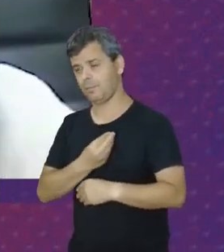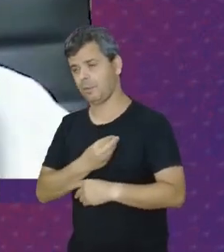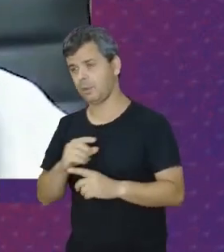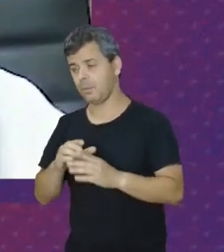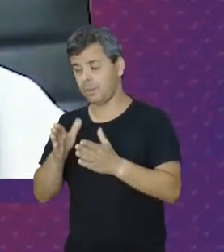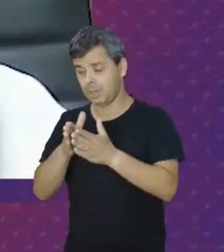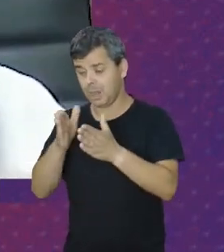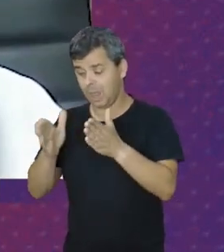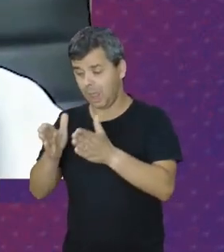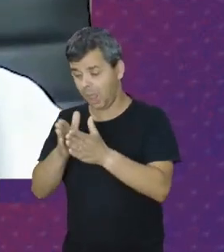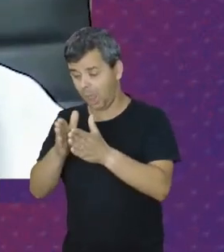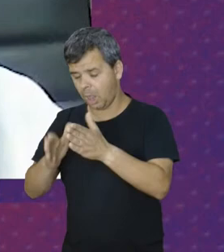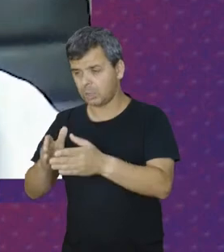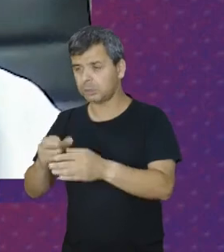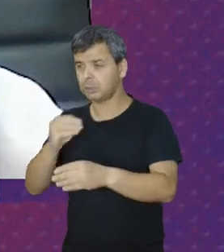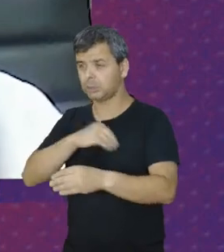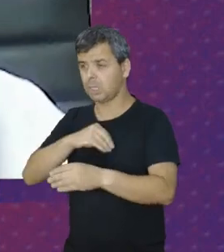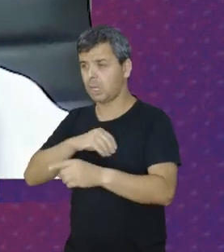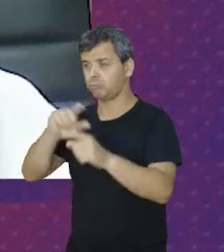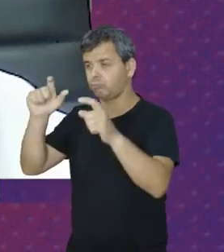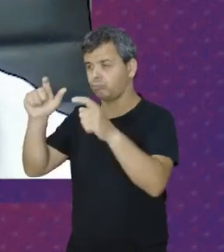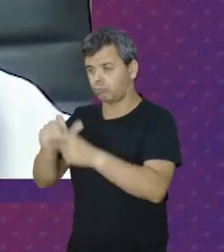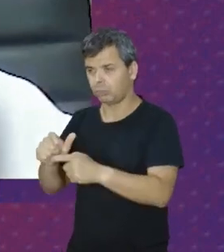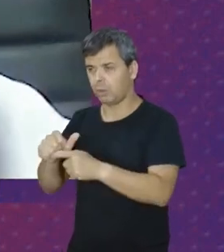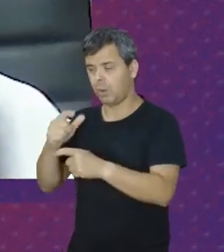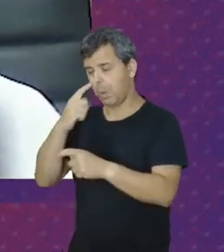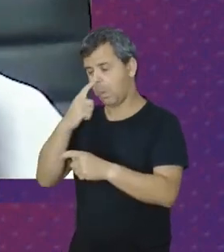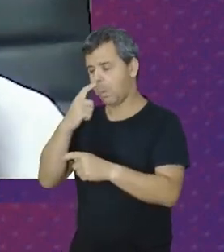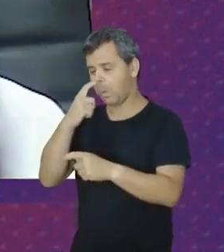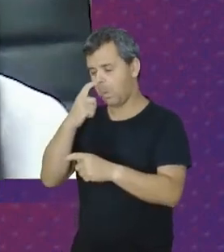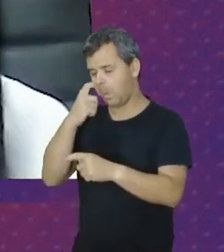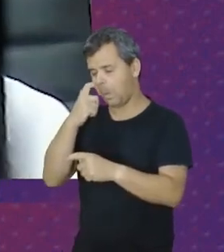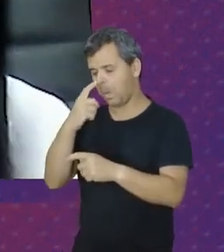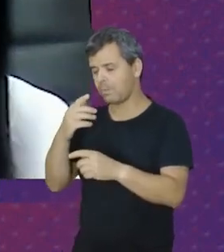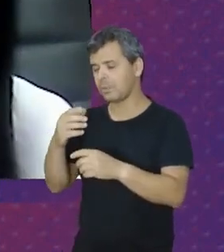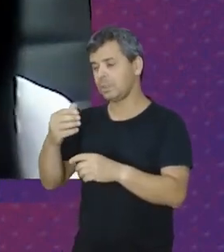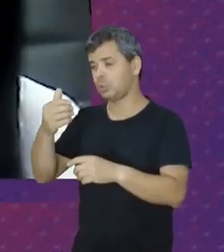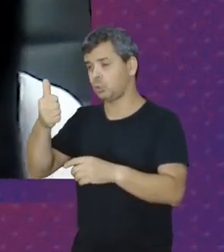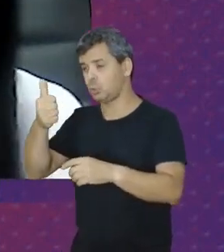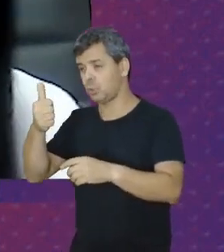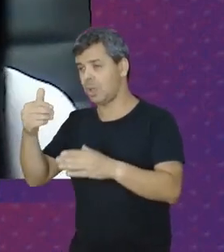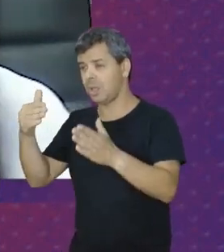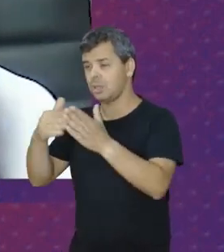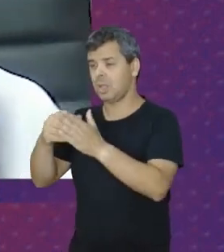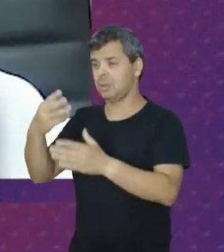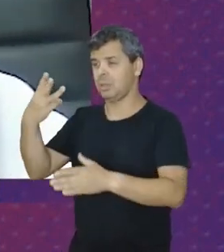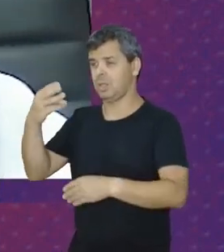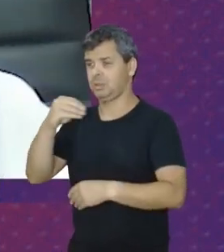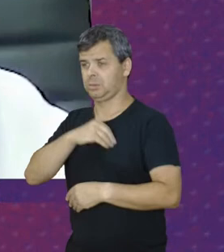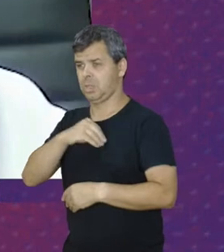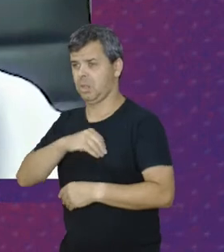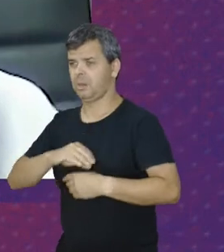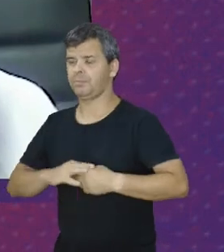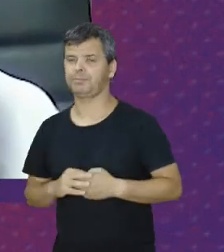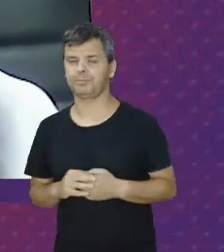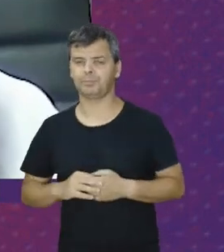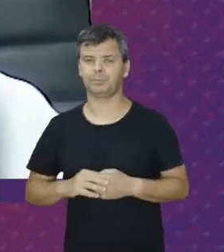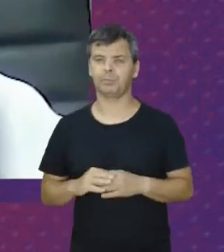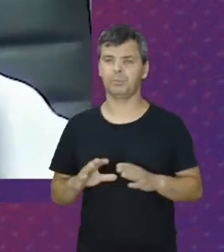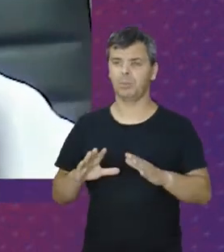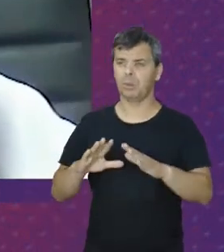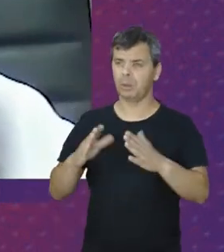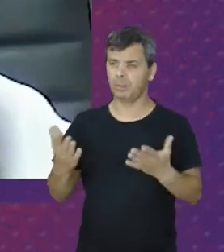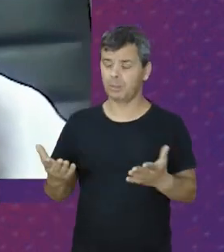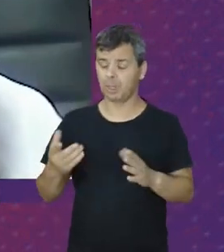faixas de baixa renda, ou seja, faixa 1, de 0 a 3 salários mínimos. E aí vou continuar. Ainda